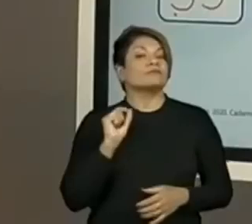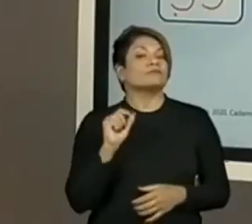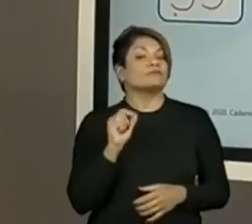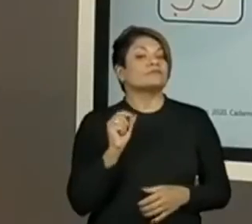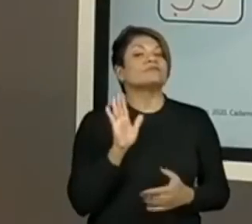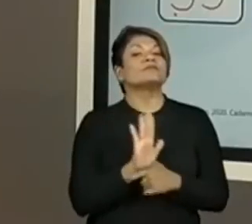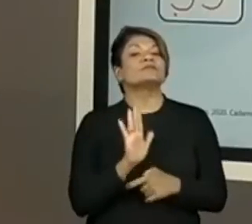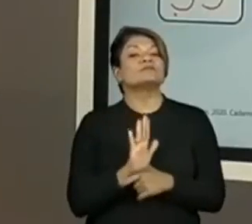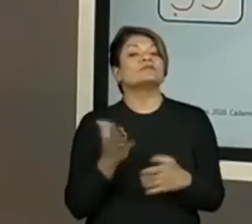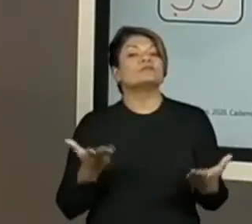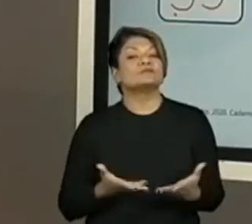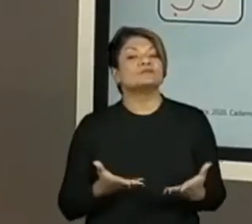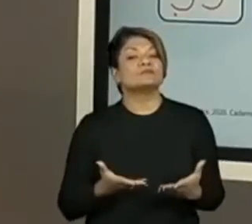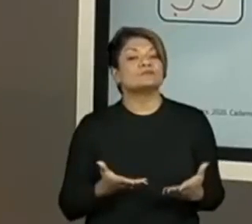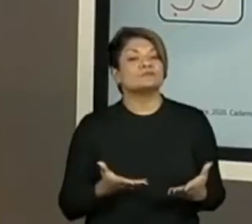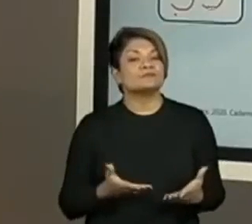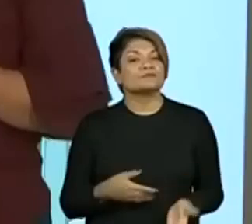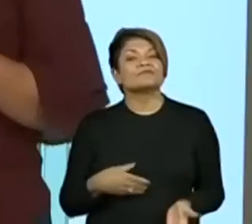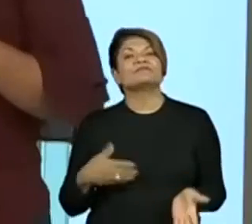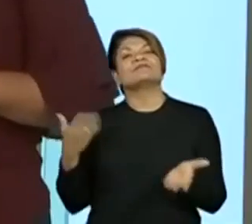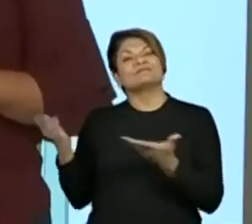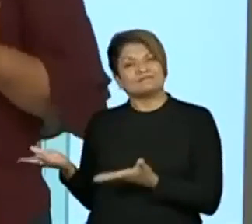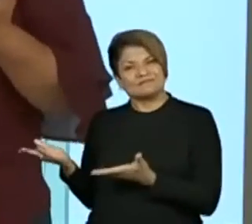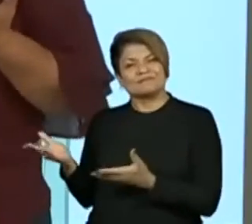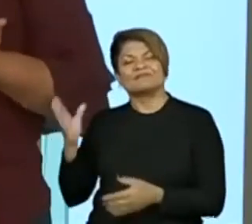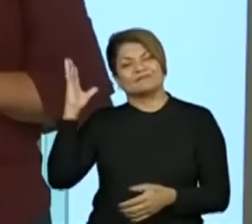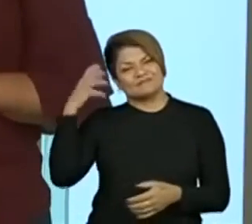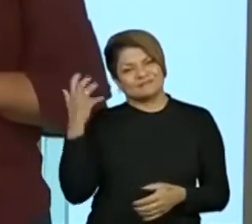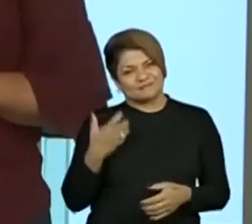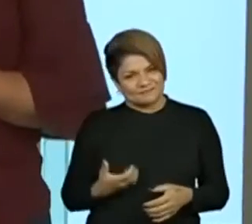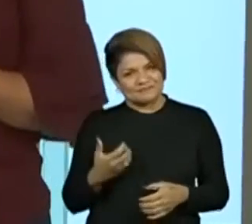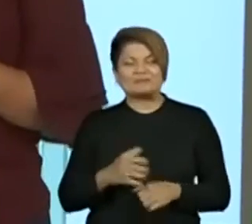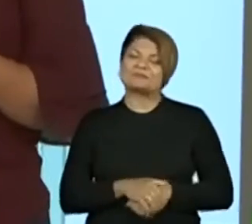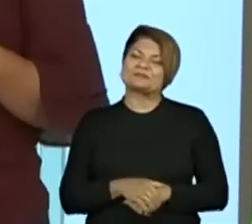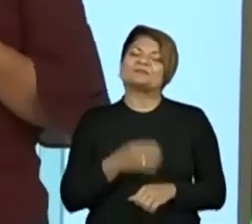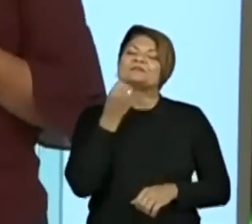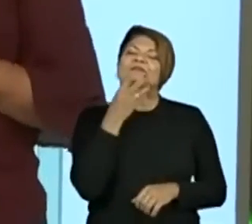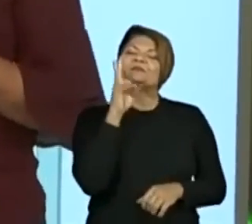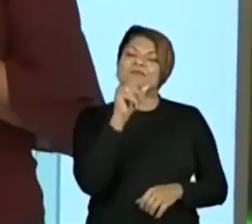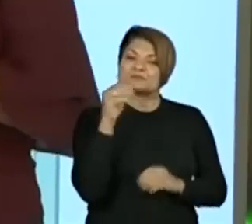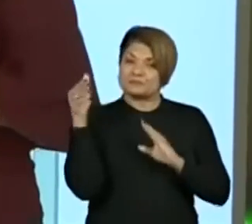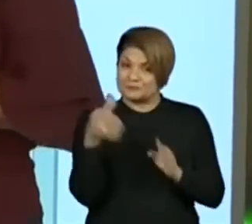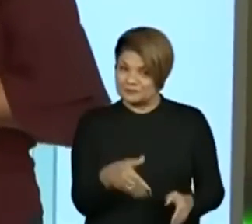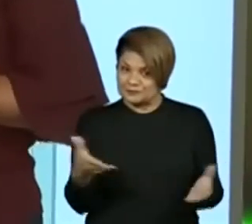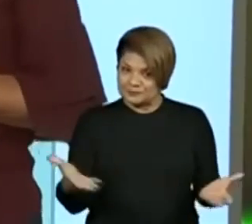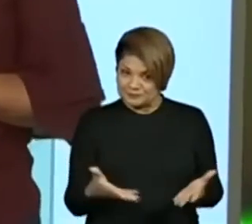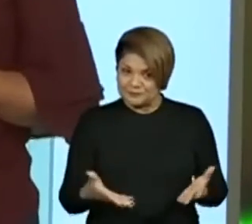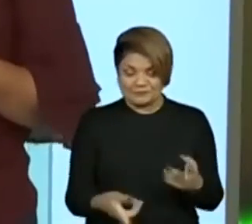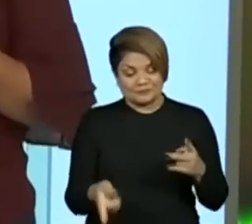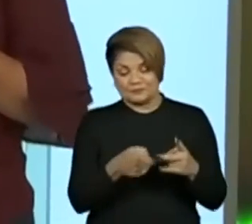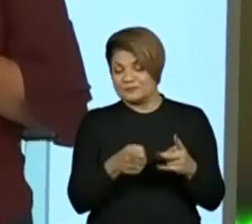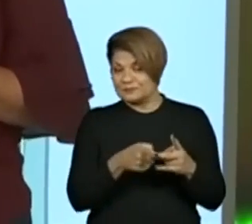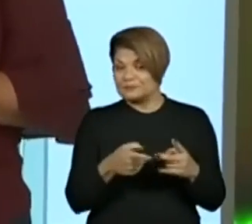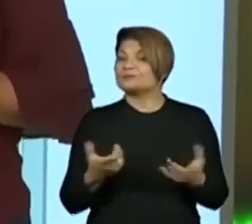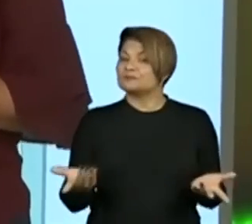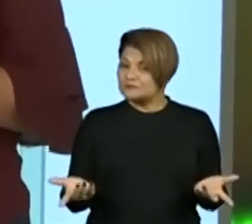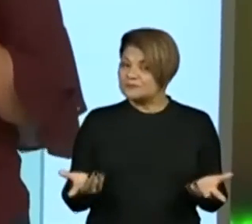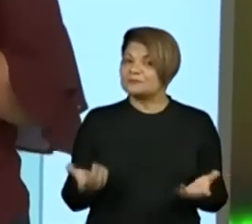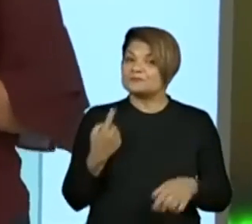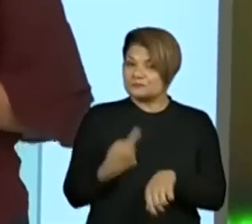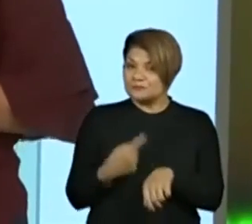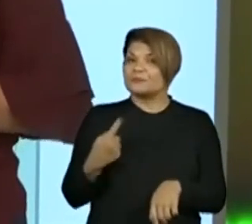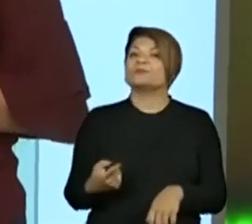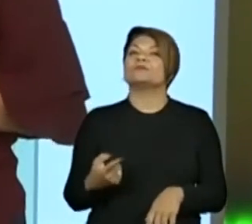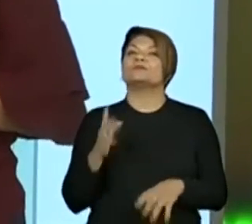na aula de matemática hoje? A Pro Vivi. Bom dia para quem está chegando agora para o nosso segundo momento, né? Retomando os